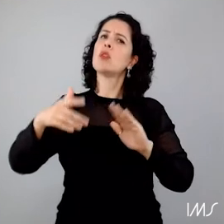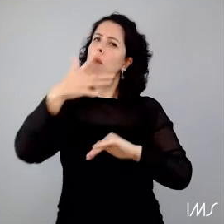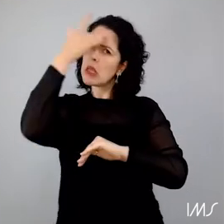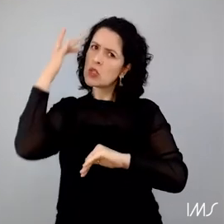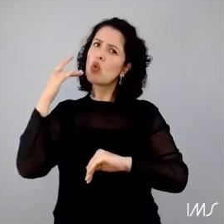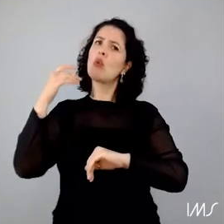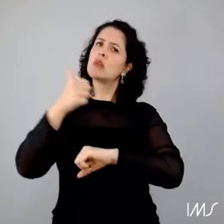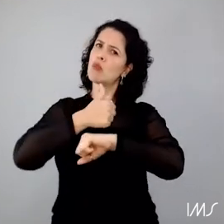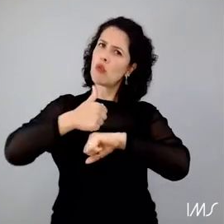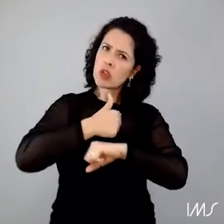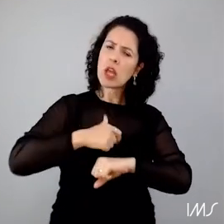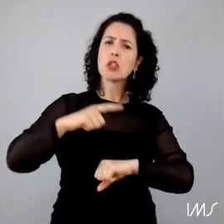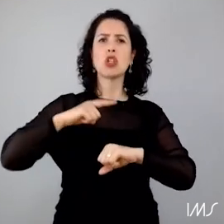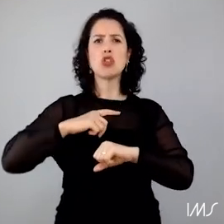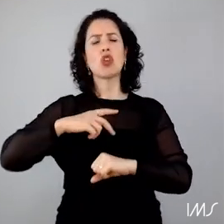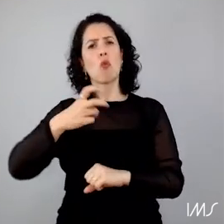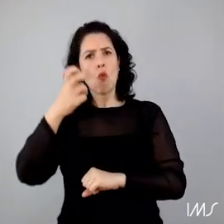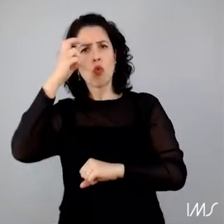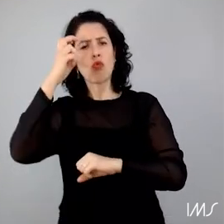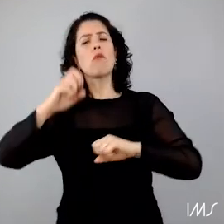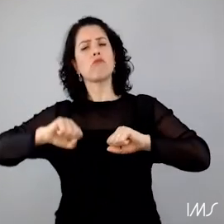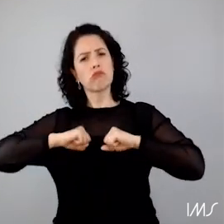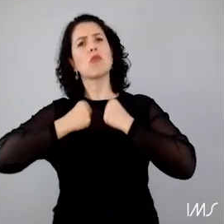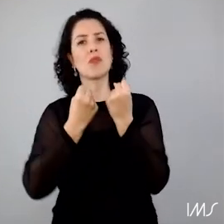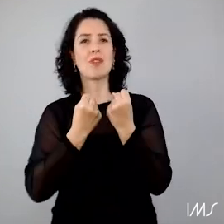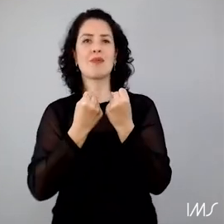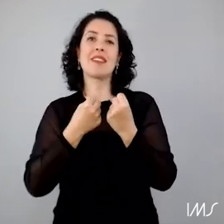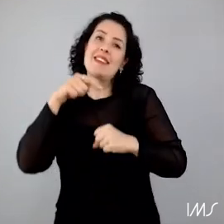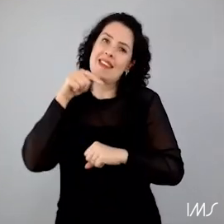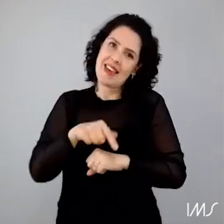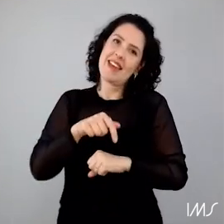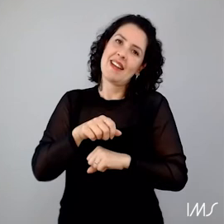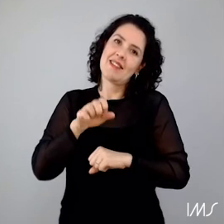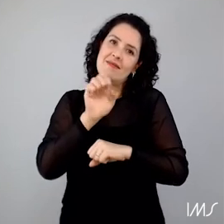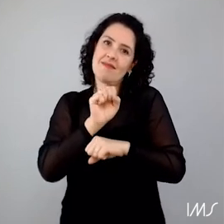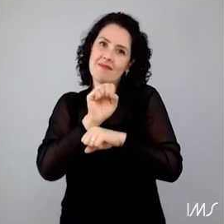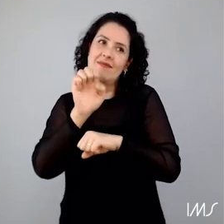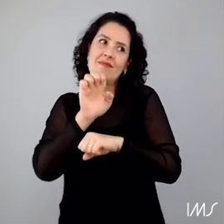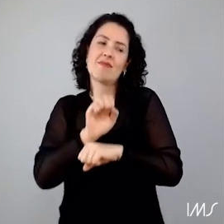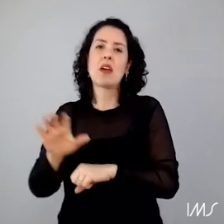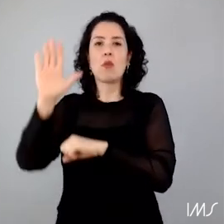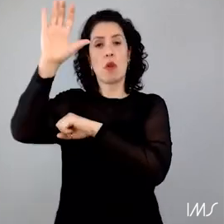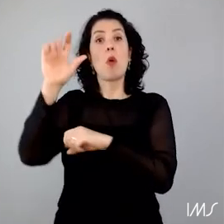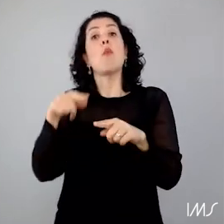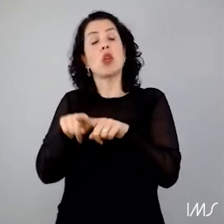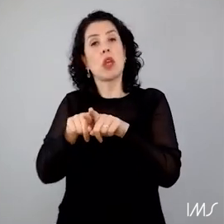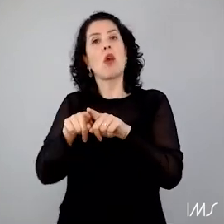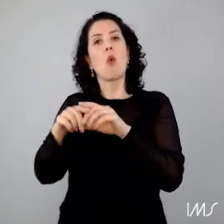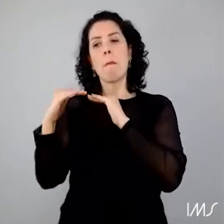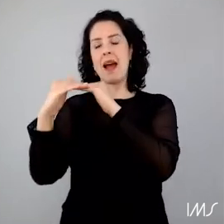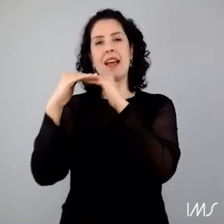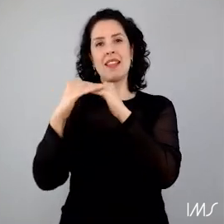Achille Florence. Então, esses ditos e contraditos, essas ambiguidades, são muito interessantes